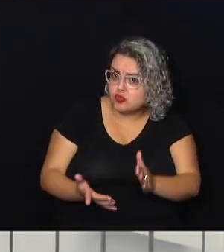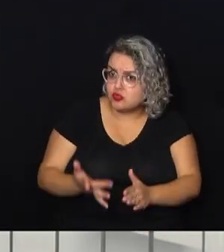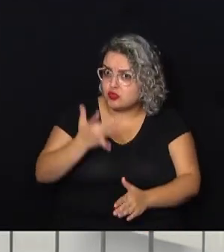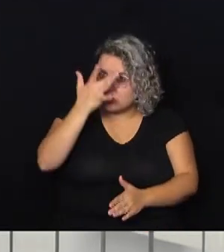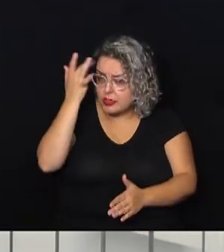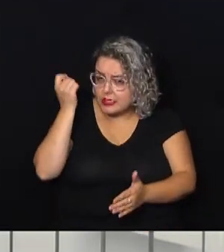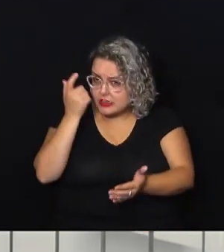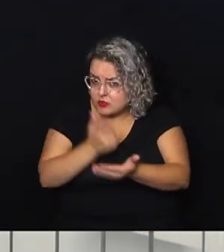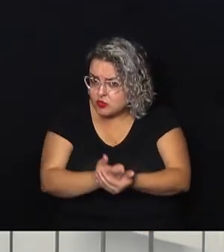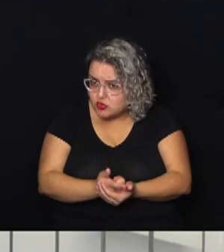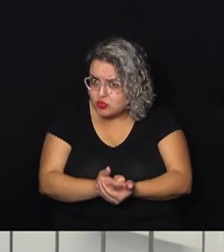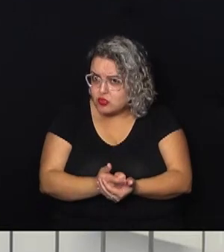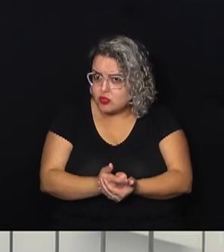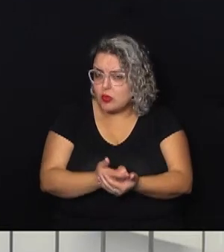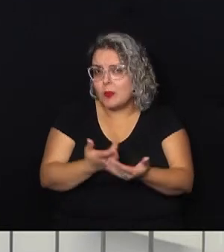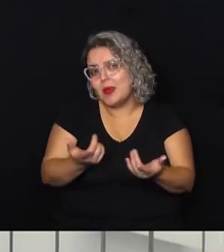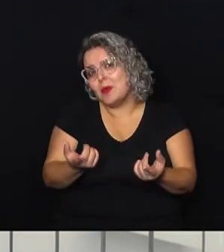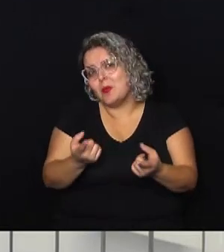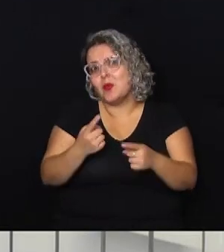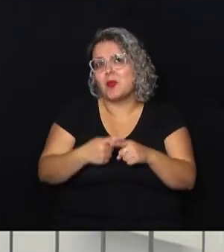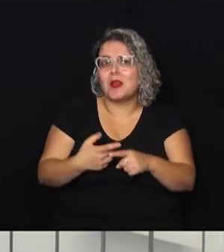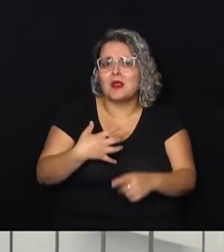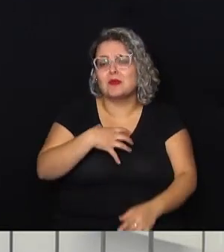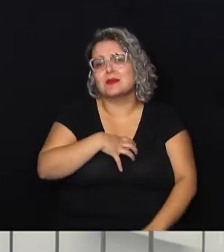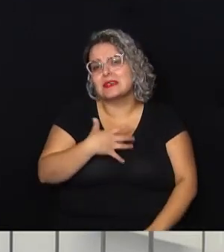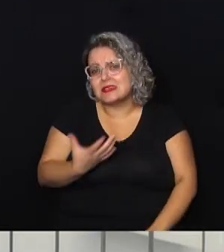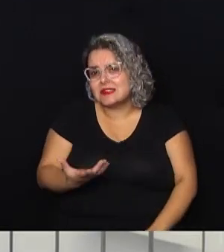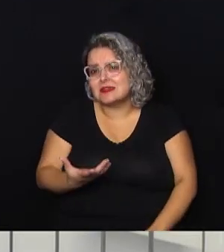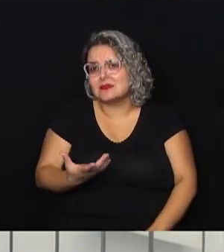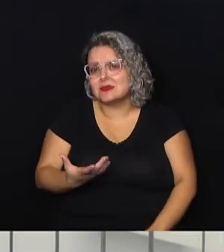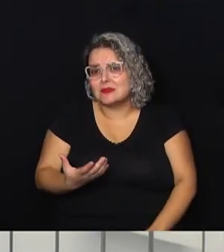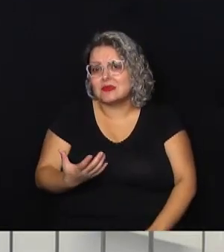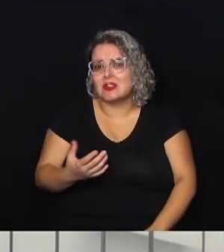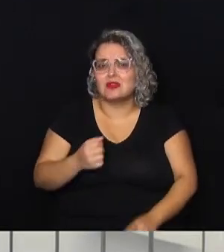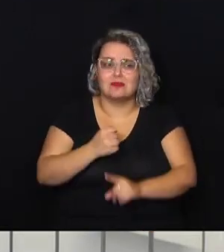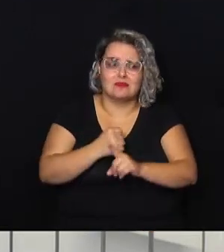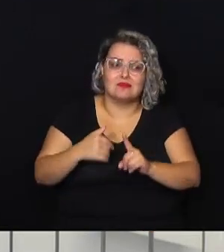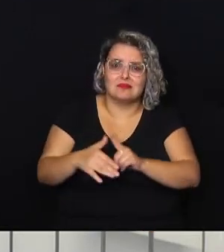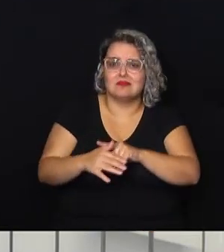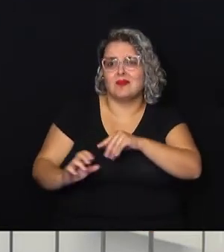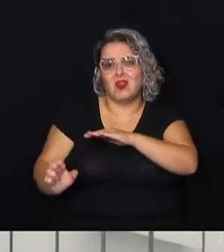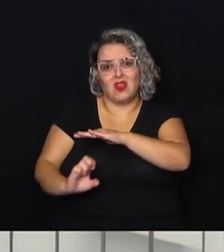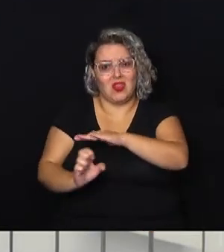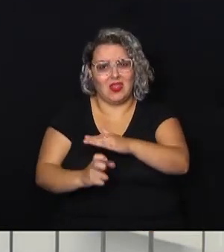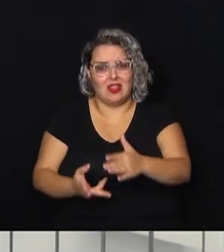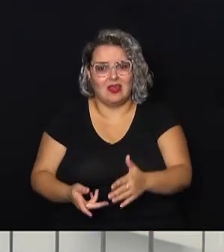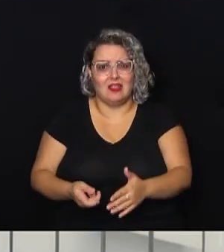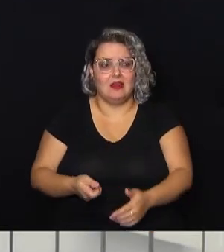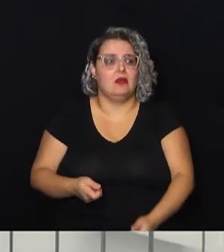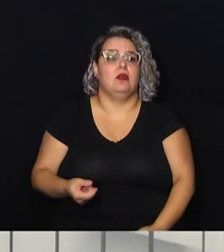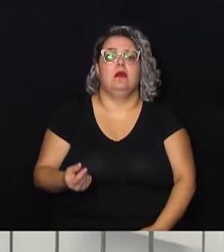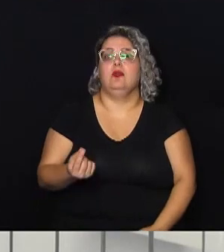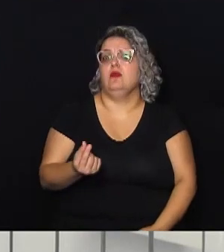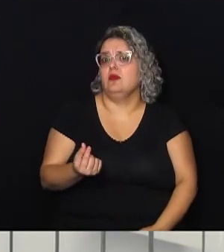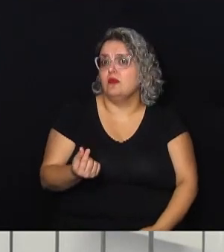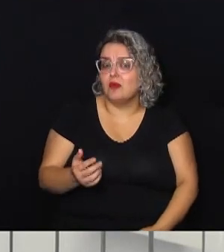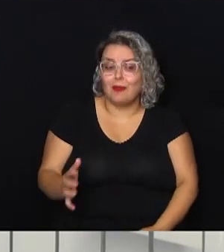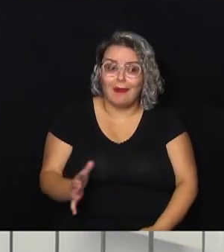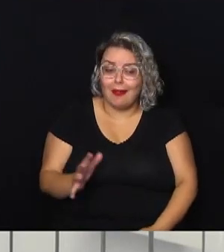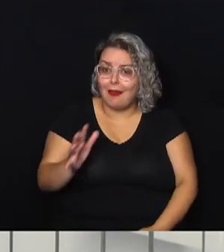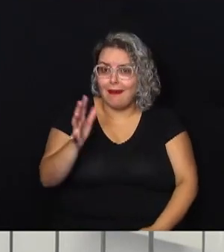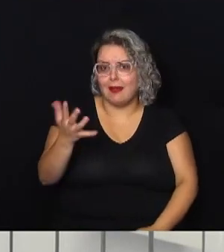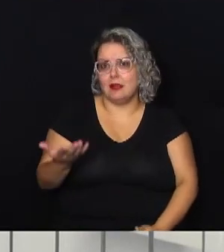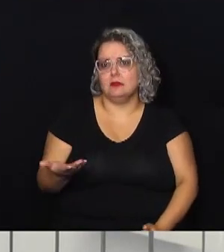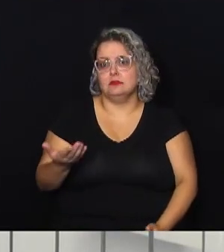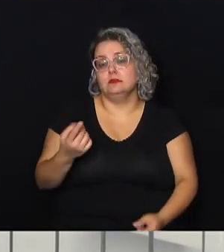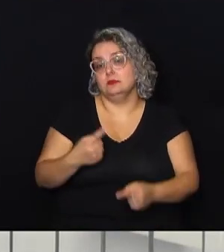consumidores. Porque acho que o sentimento que tem na sociedade é que as empresas elas embutem o valor por conta da